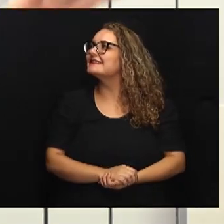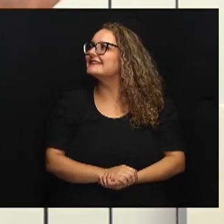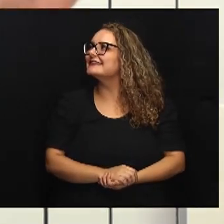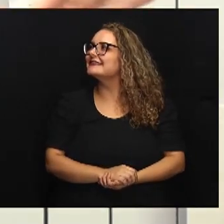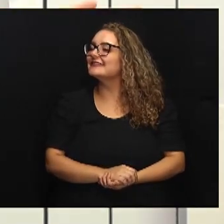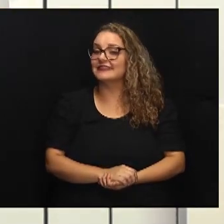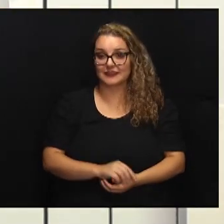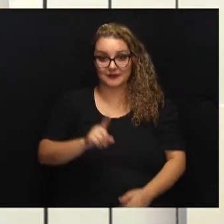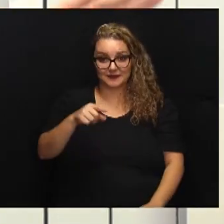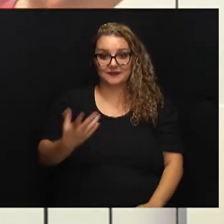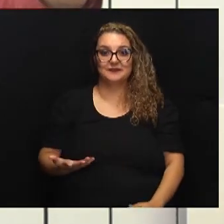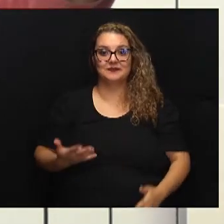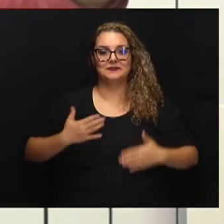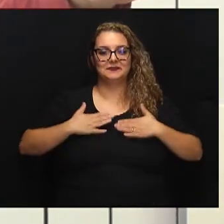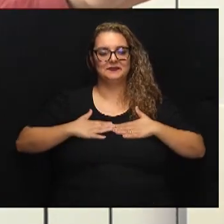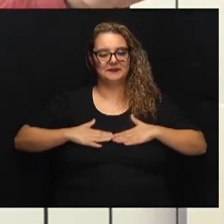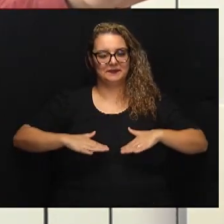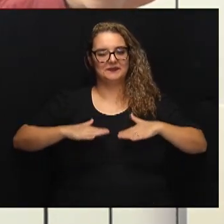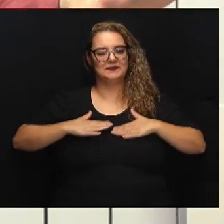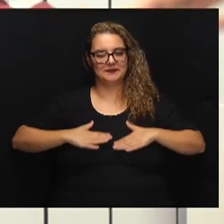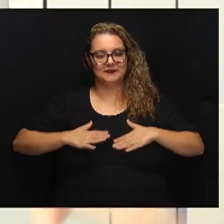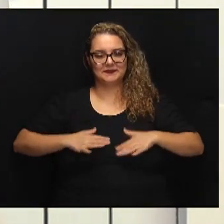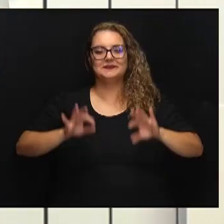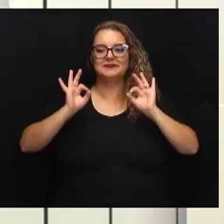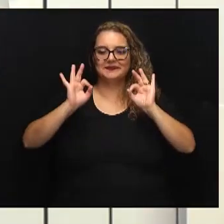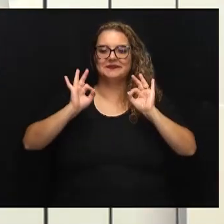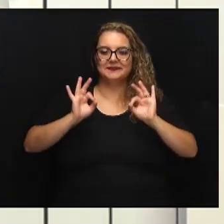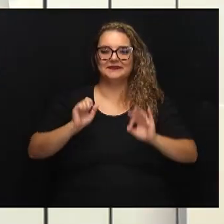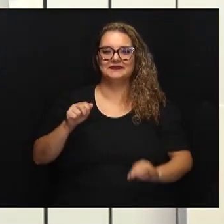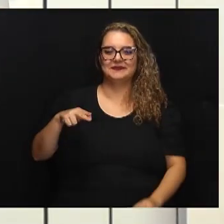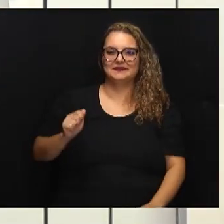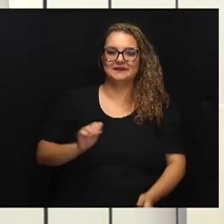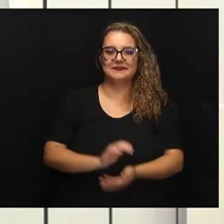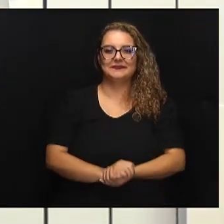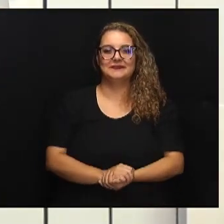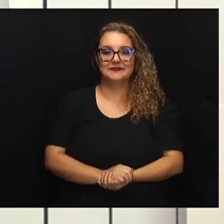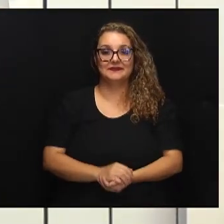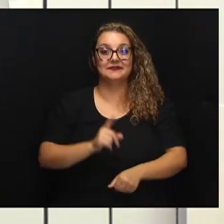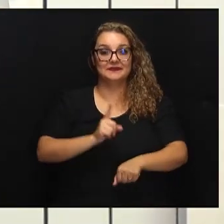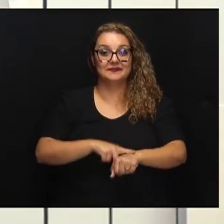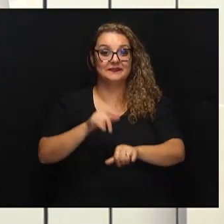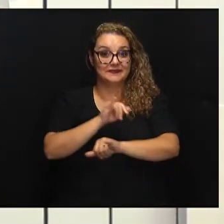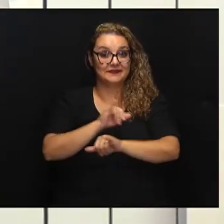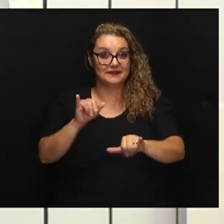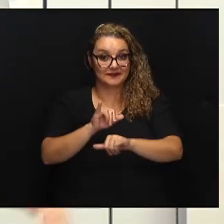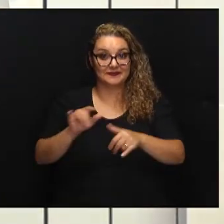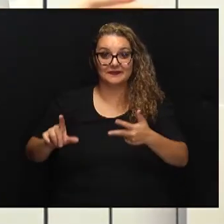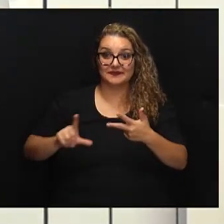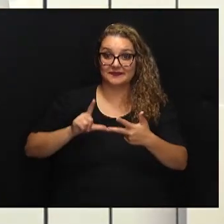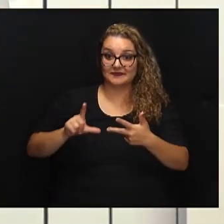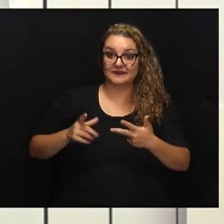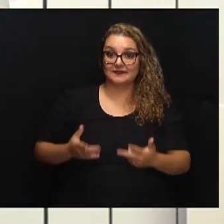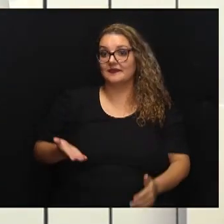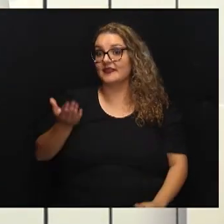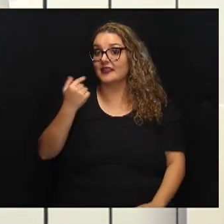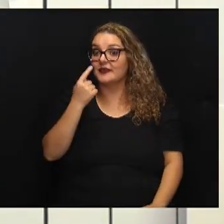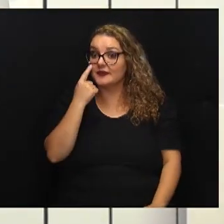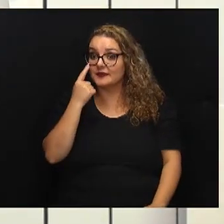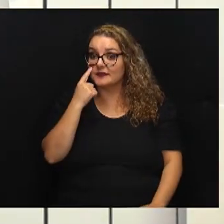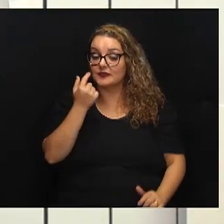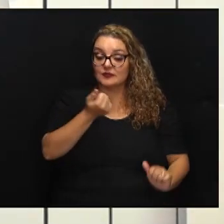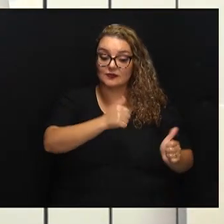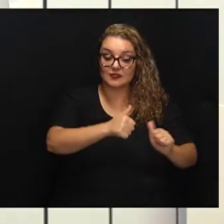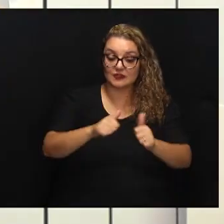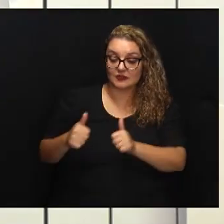É isso, muita tranquilidade que vai dar certo, Ana. Bom, hora das notícias do Legislativo. Vamos conferir o balanço